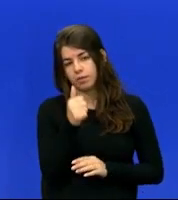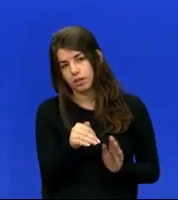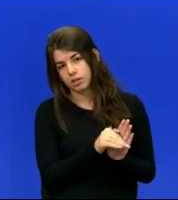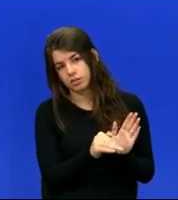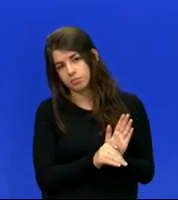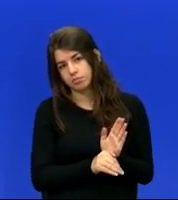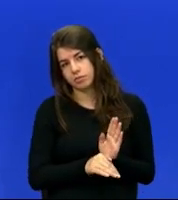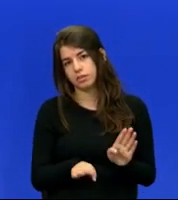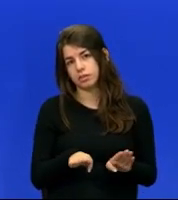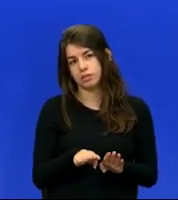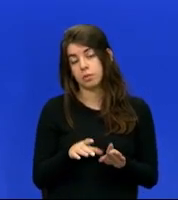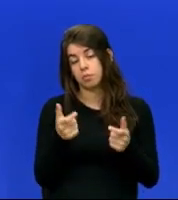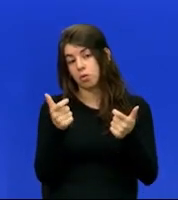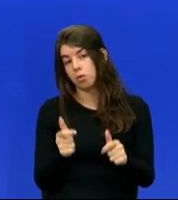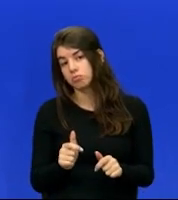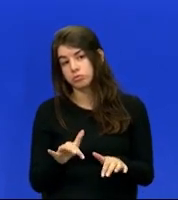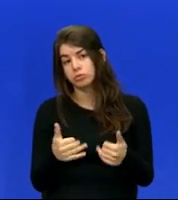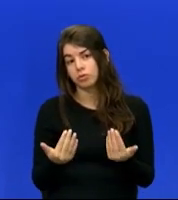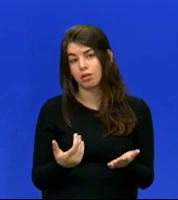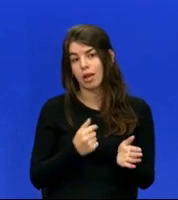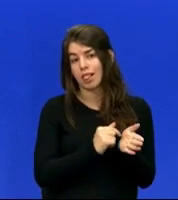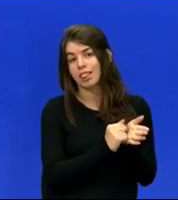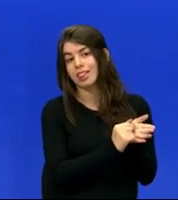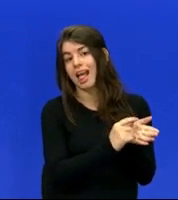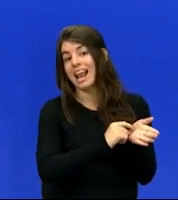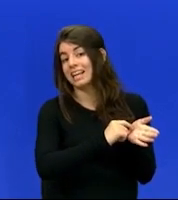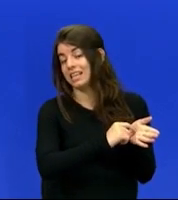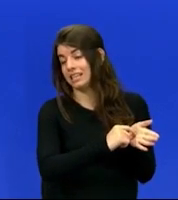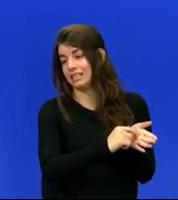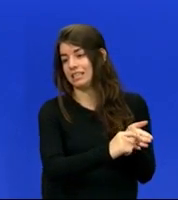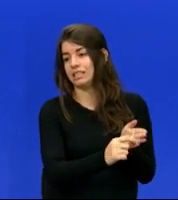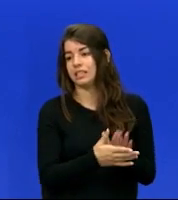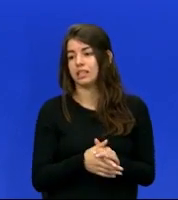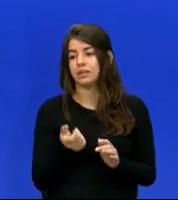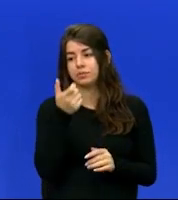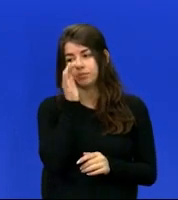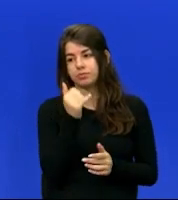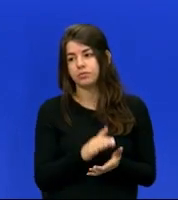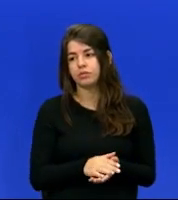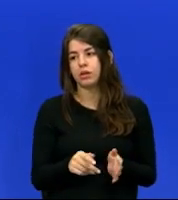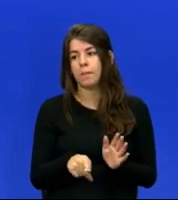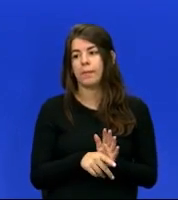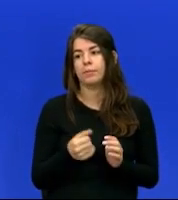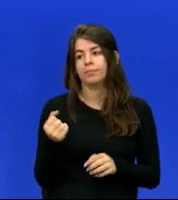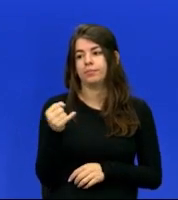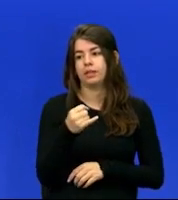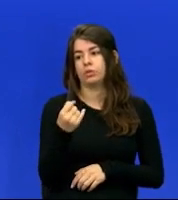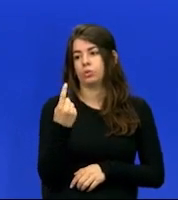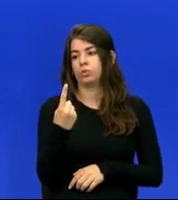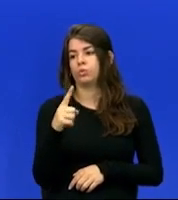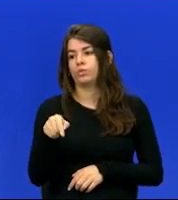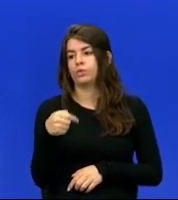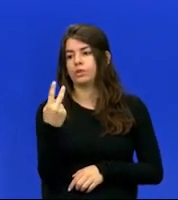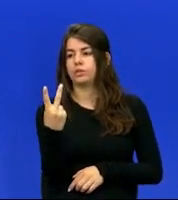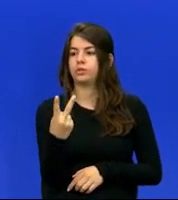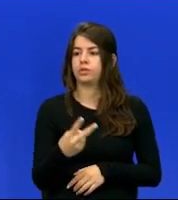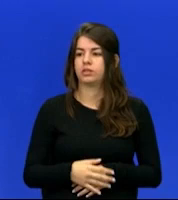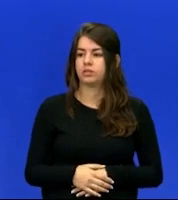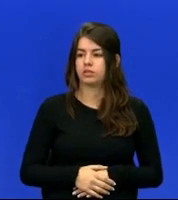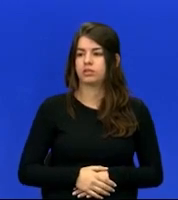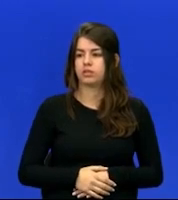tabela, ir aonde? Qual linha? Você vai consultar essa tabela na linha menos